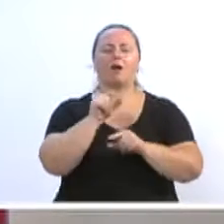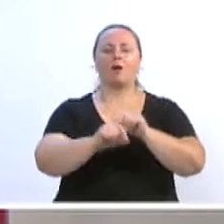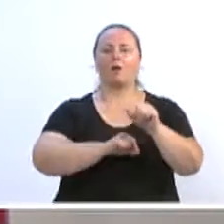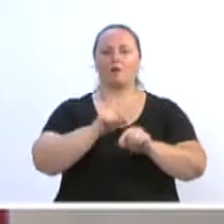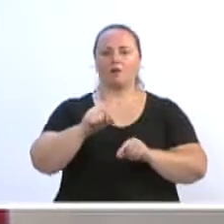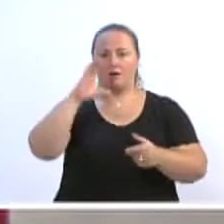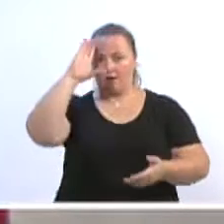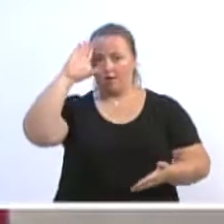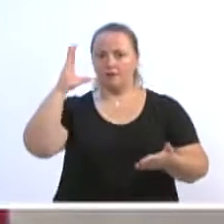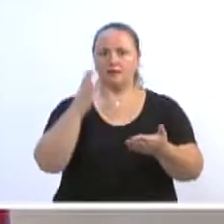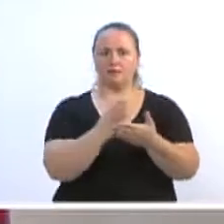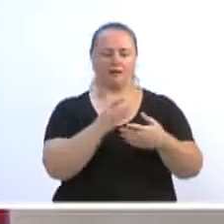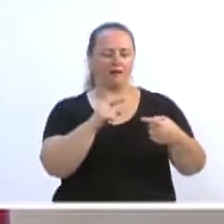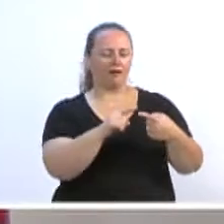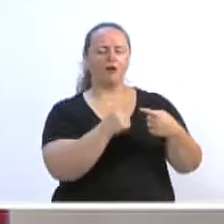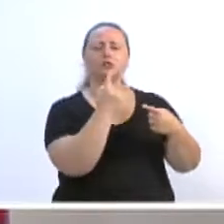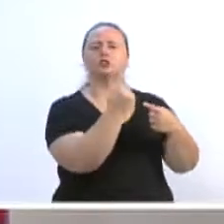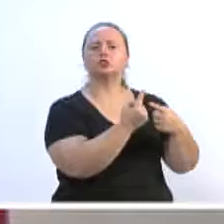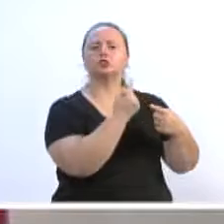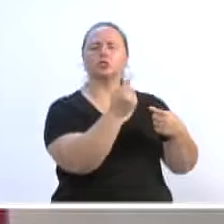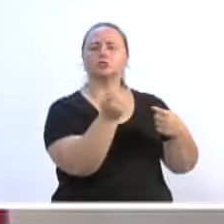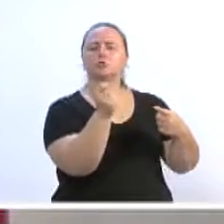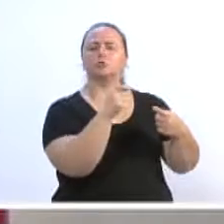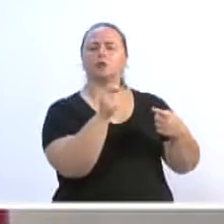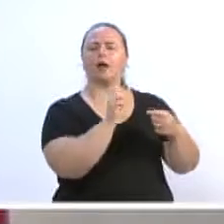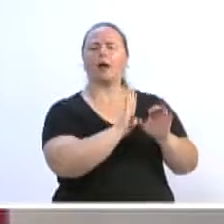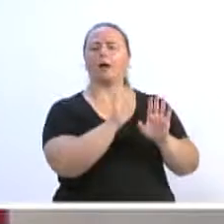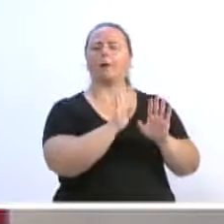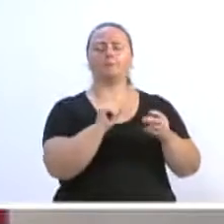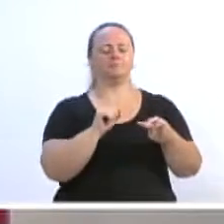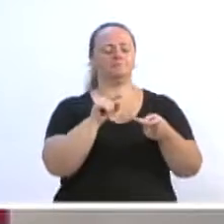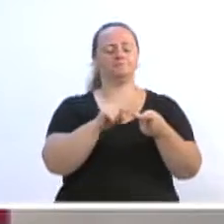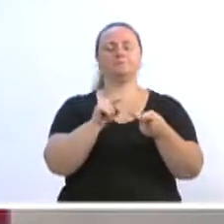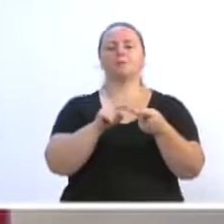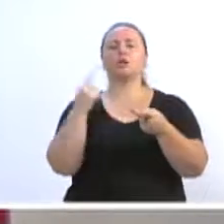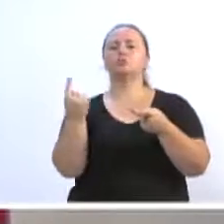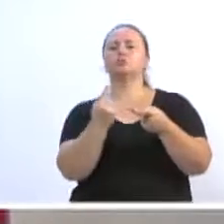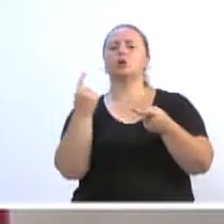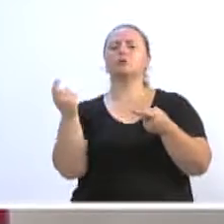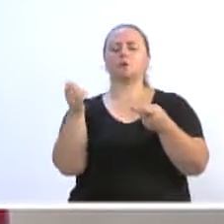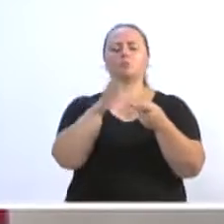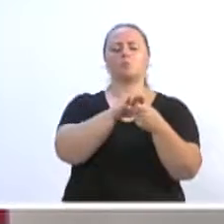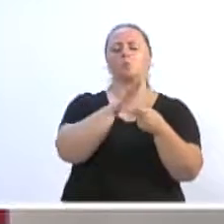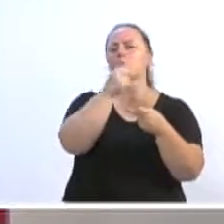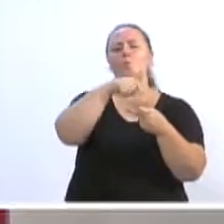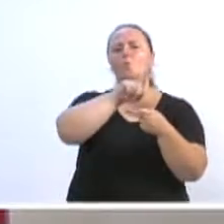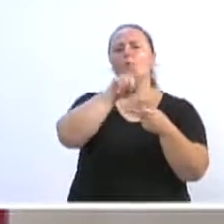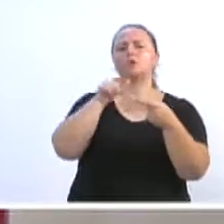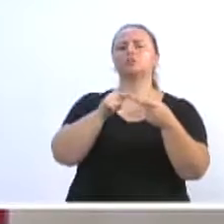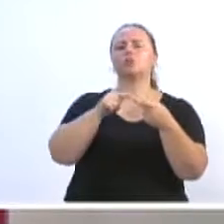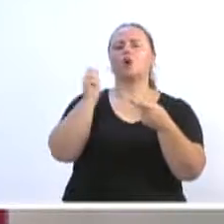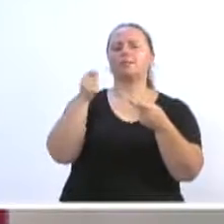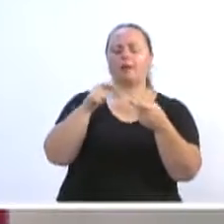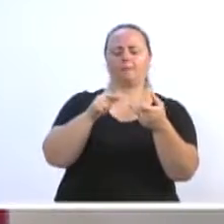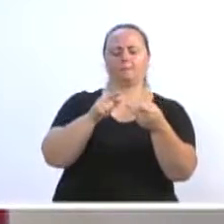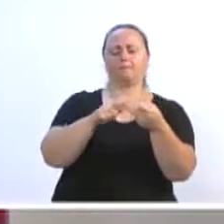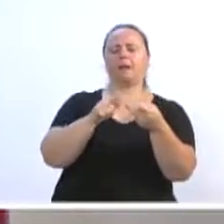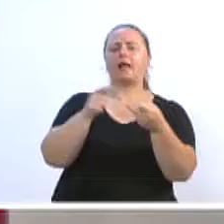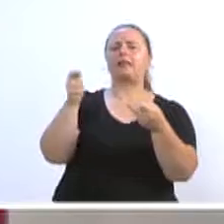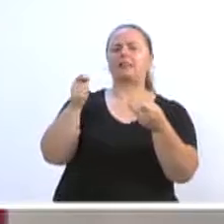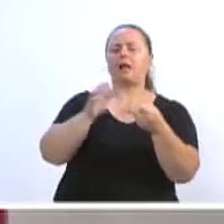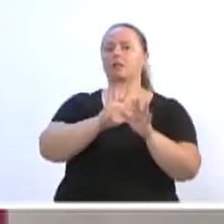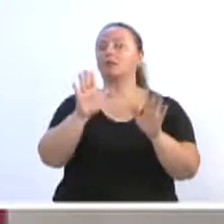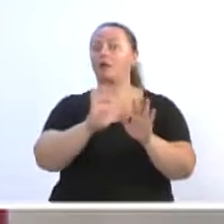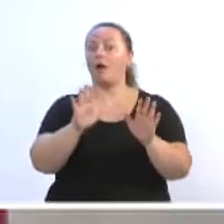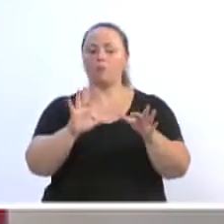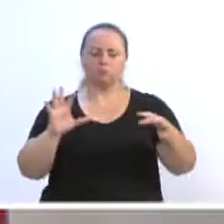acreditar que um sozinho daria conta, ou seja, se os empresários cruzassem os braços e dissessem: vocês, governo, devem